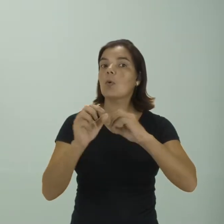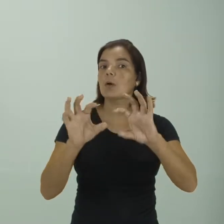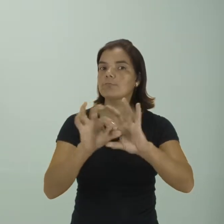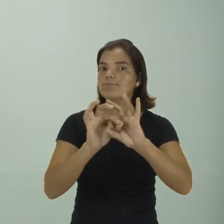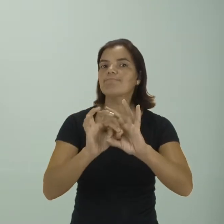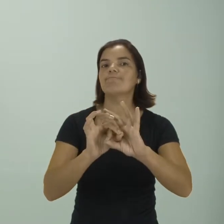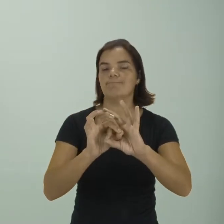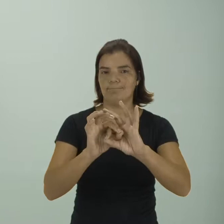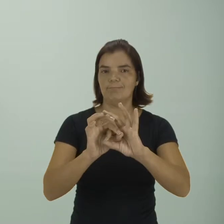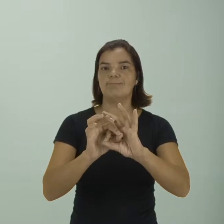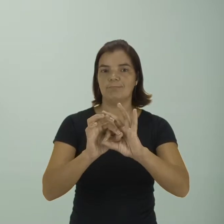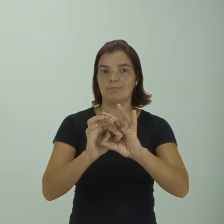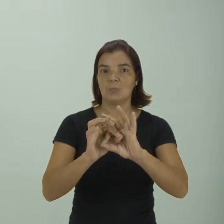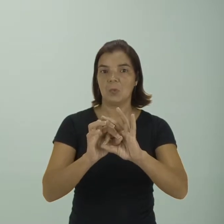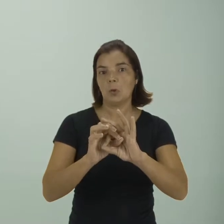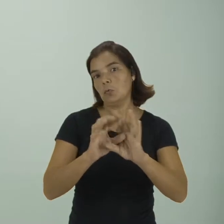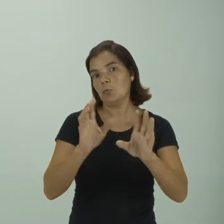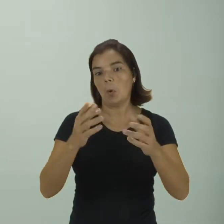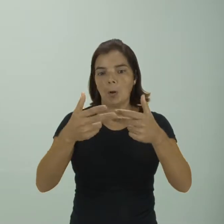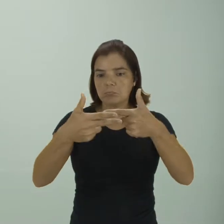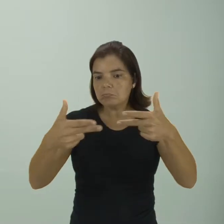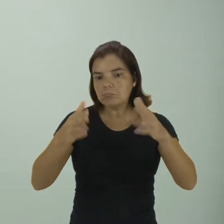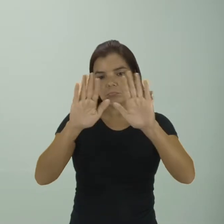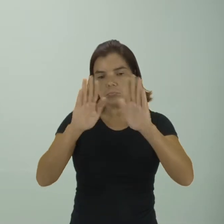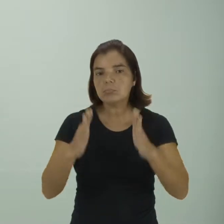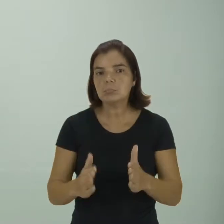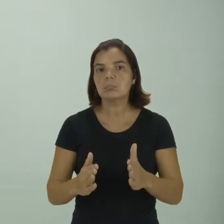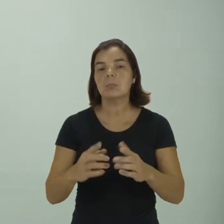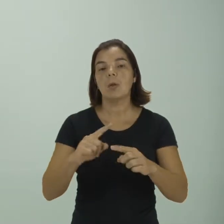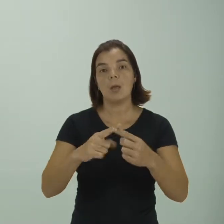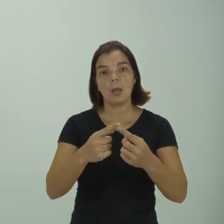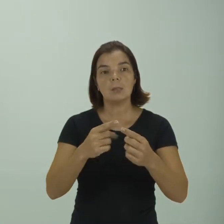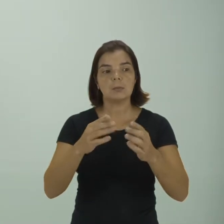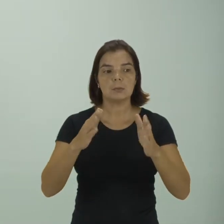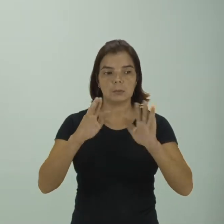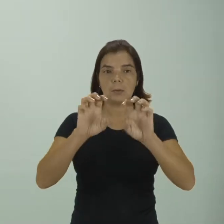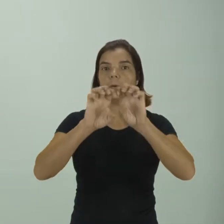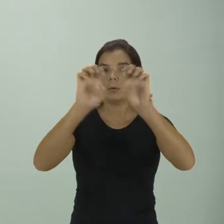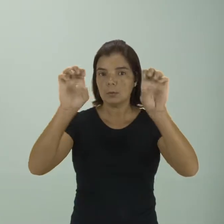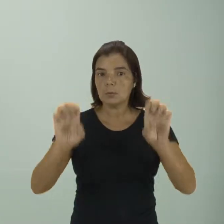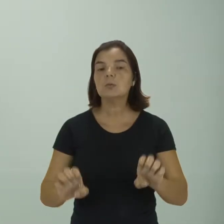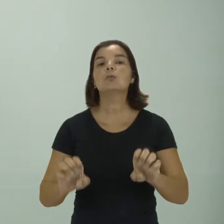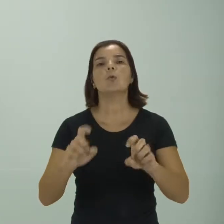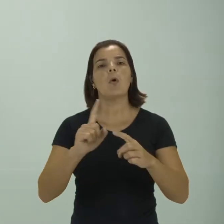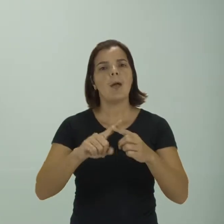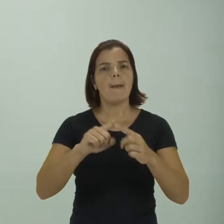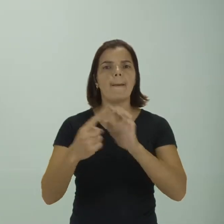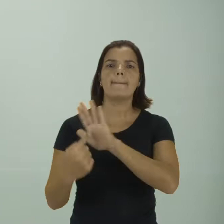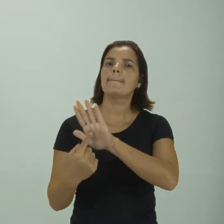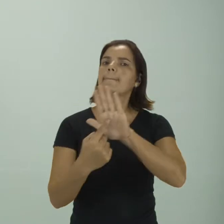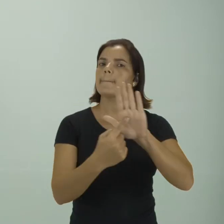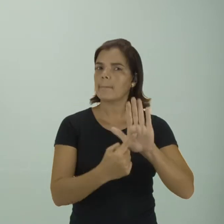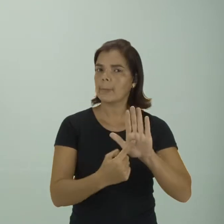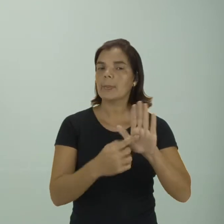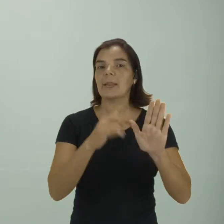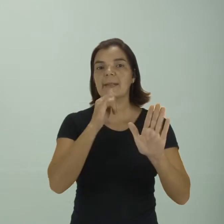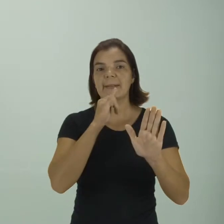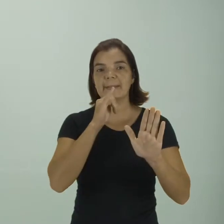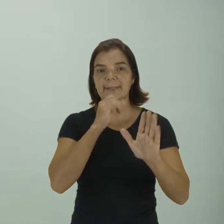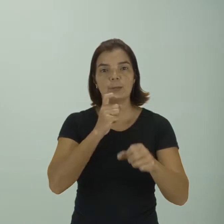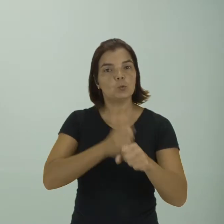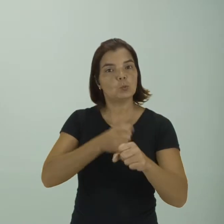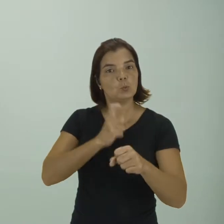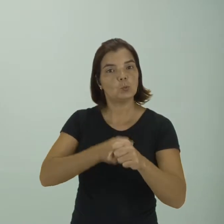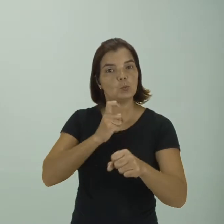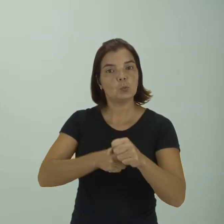numa configuração, numa determinada estrutura. Essa estrutura, obviamente, ela é mais evidente no caso dos